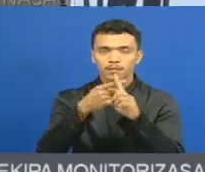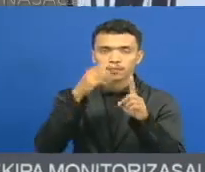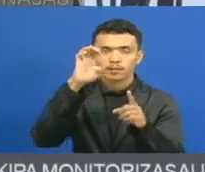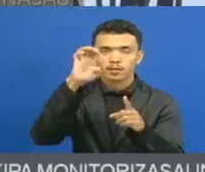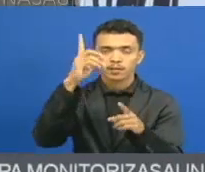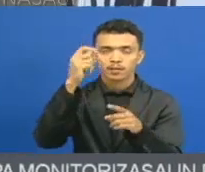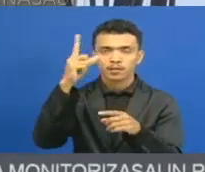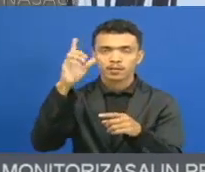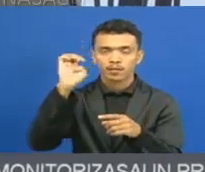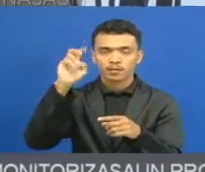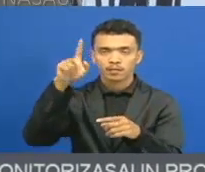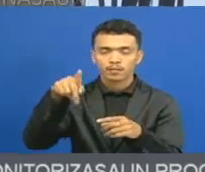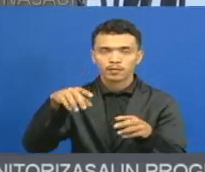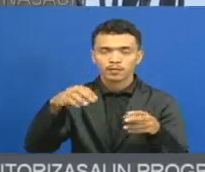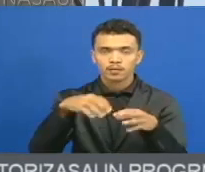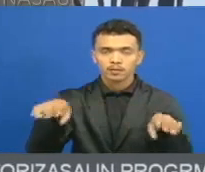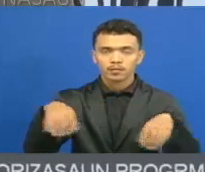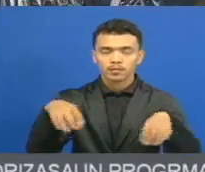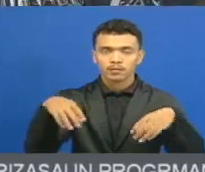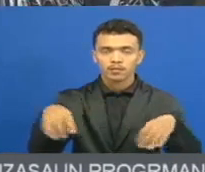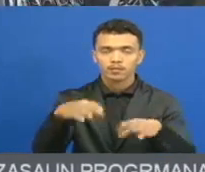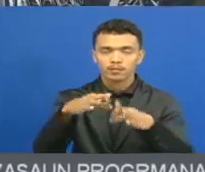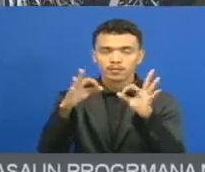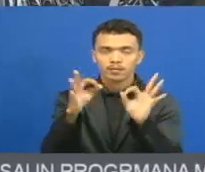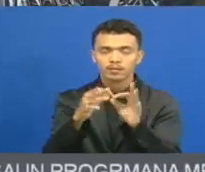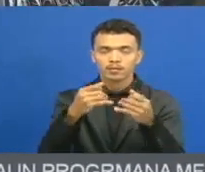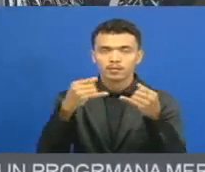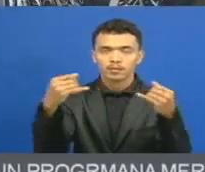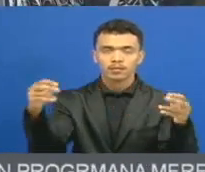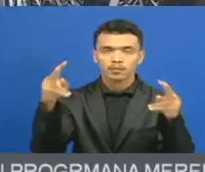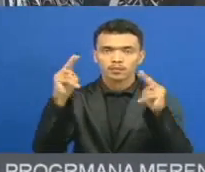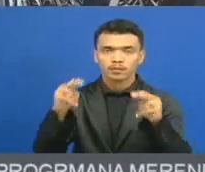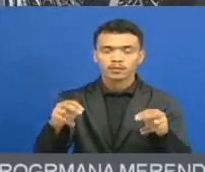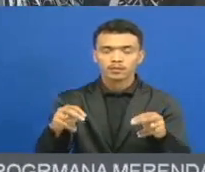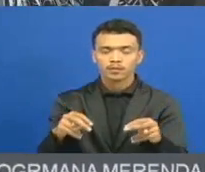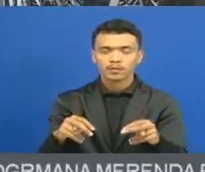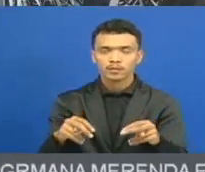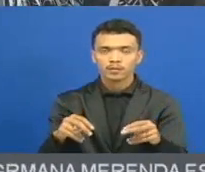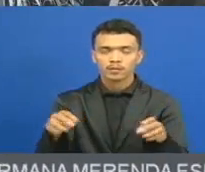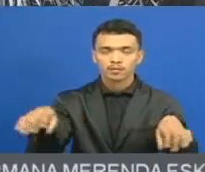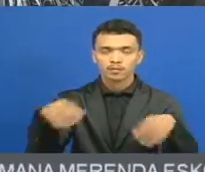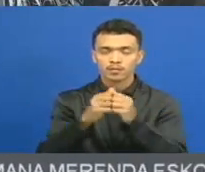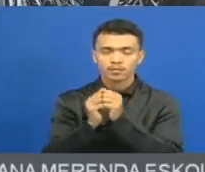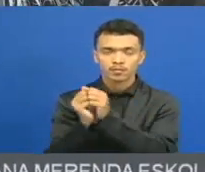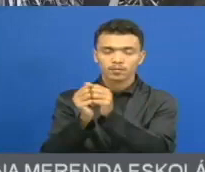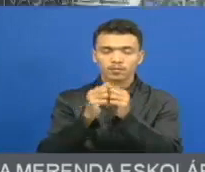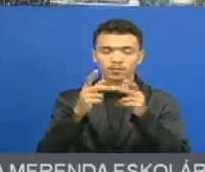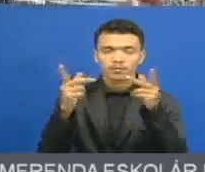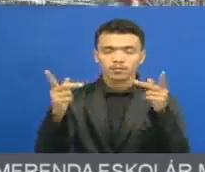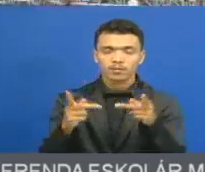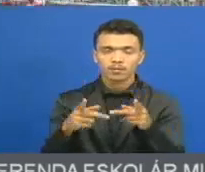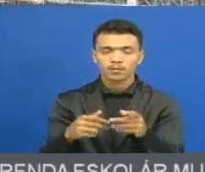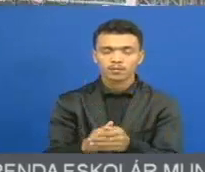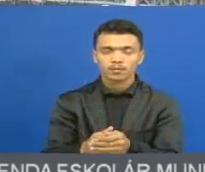EDTLEP, esforço de halo instalação linha elétrica, mas bem técnico la suficiente a tu cobre bafatin roto. Mas que